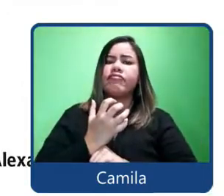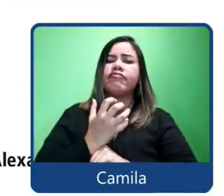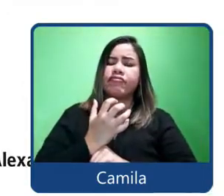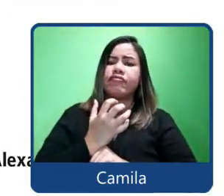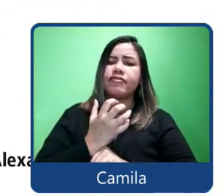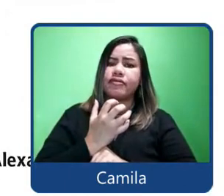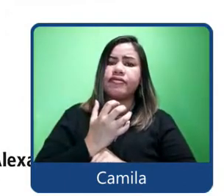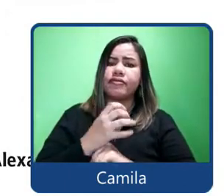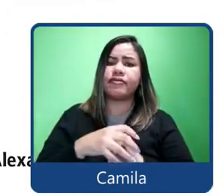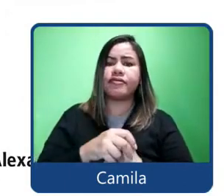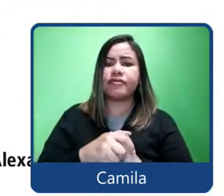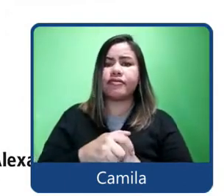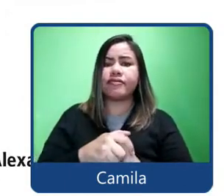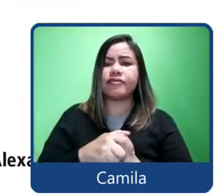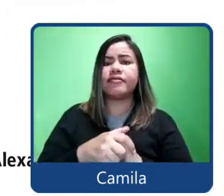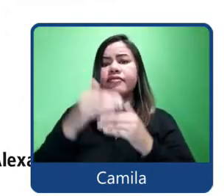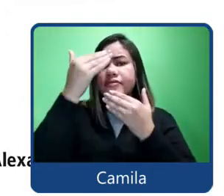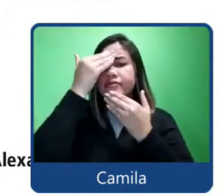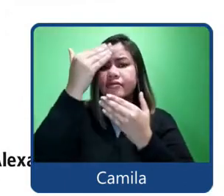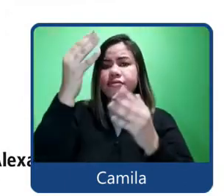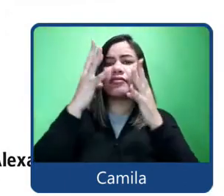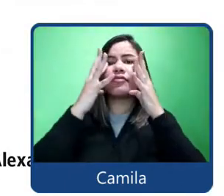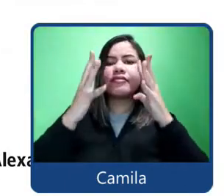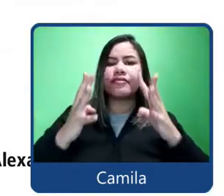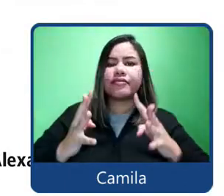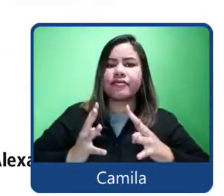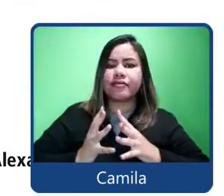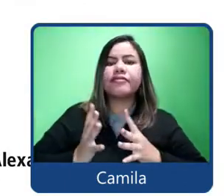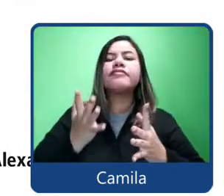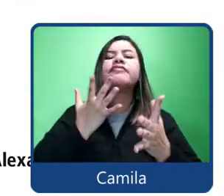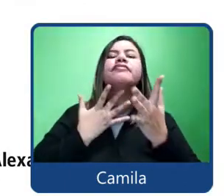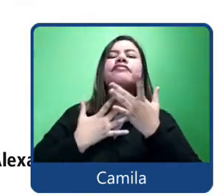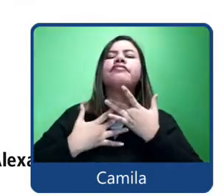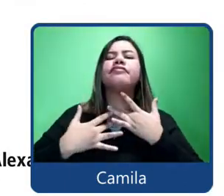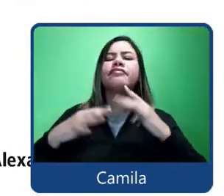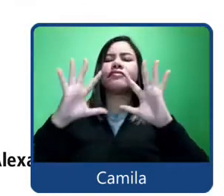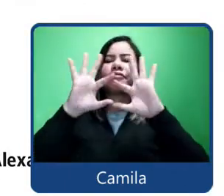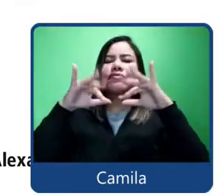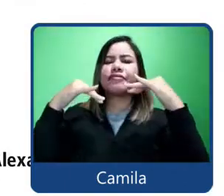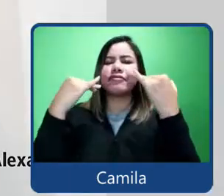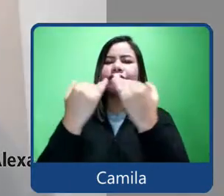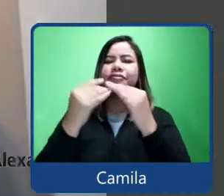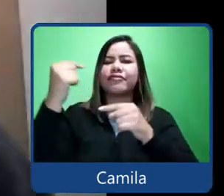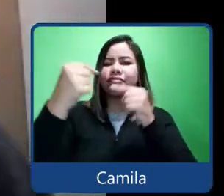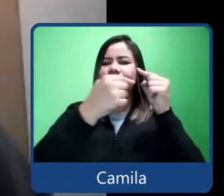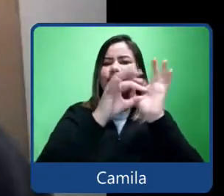visto. Muitíssimo obrigado pela atenção. Desejo a todos uma excelente discussão.